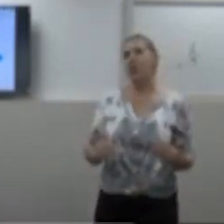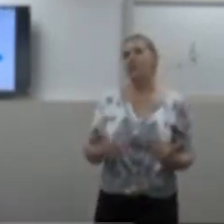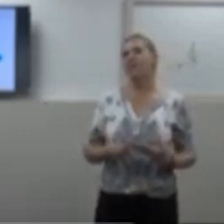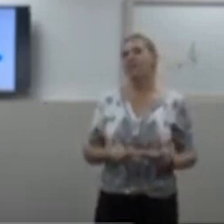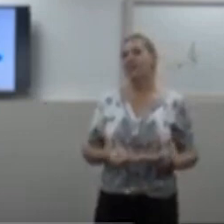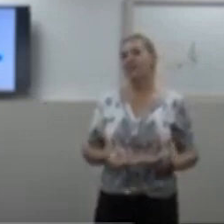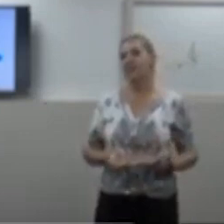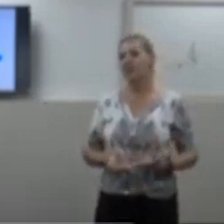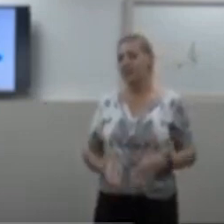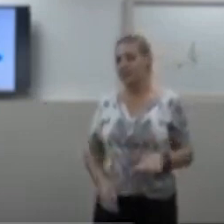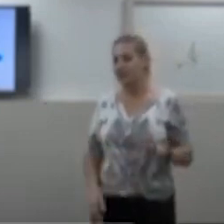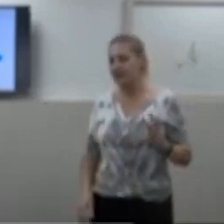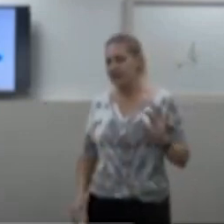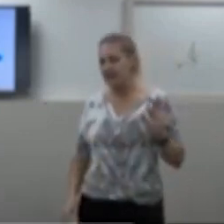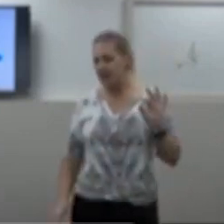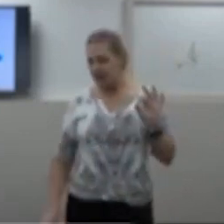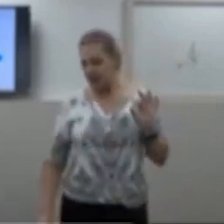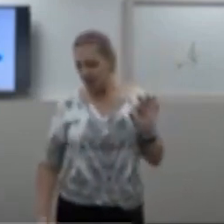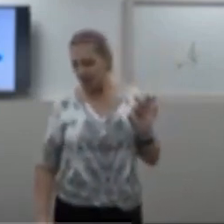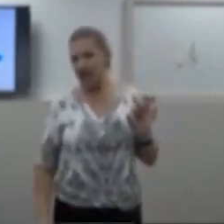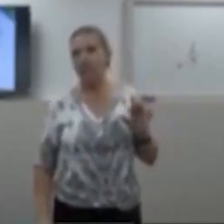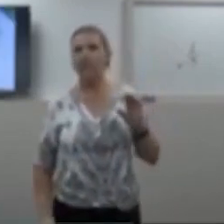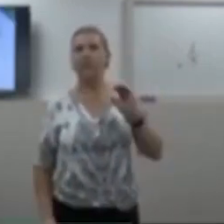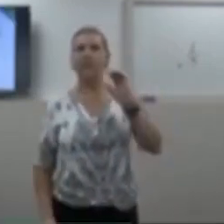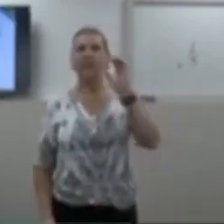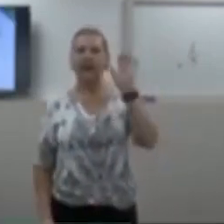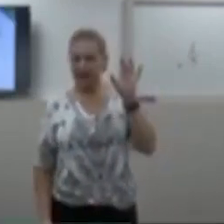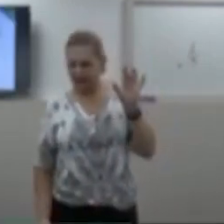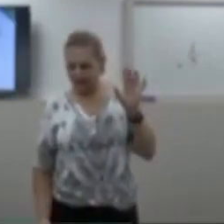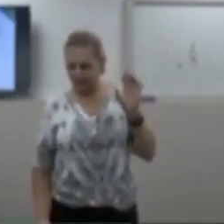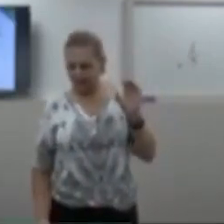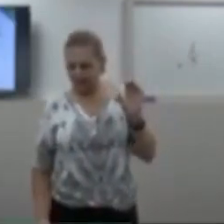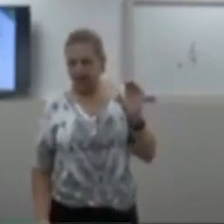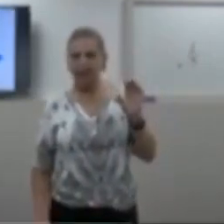naquele slide que eu comecei dizendo para vocês e eu quero, então,